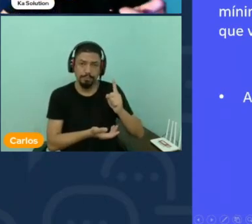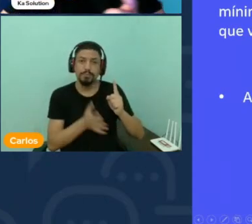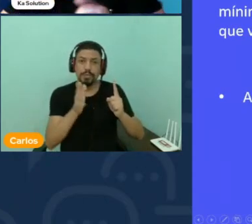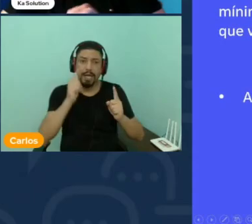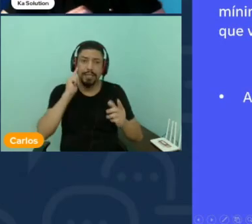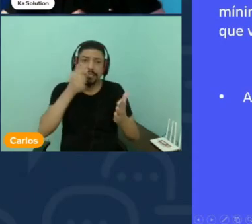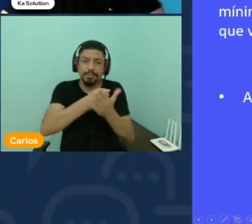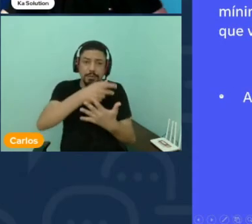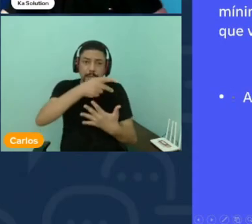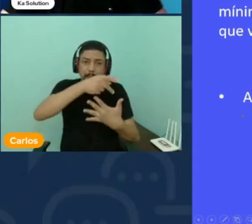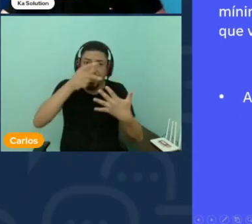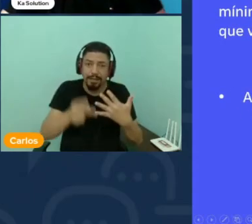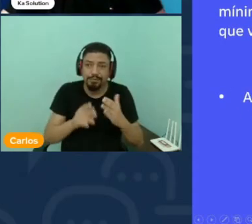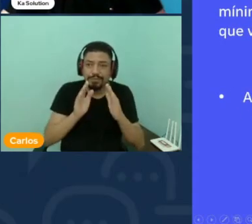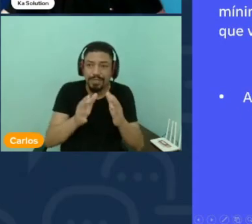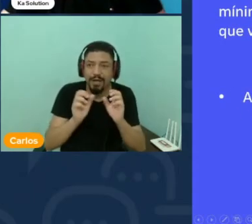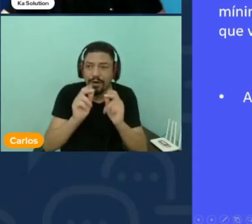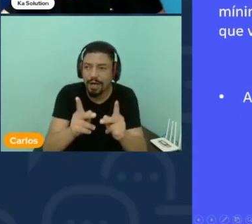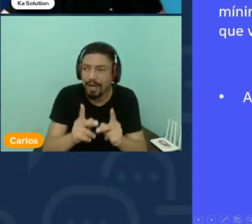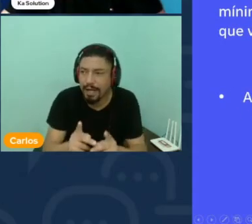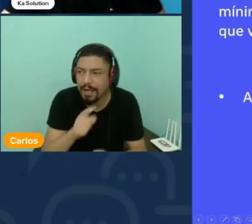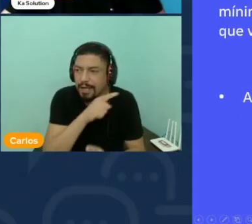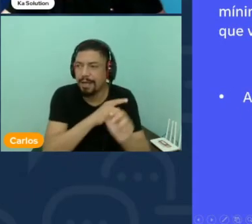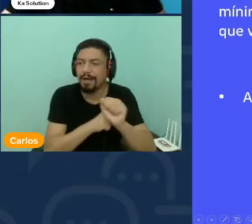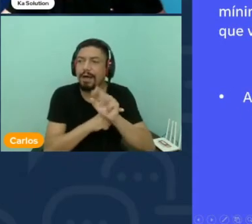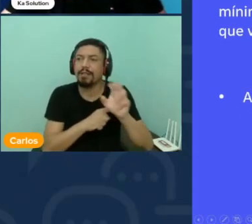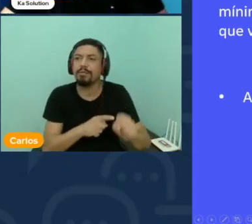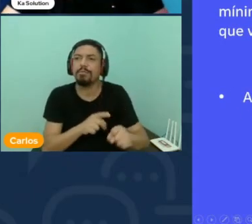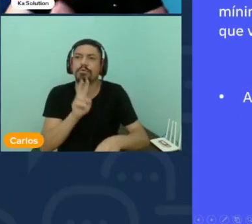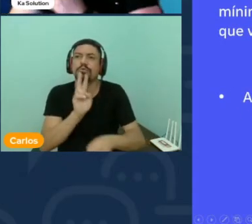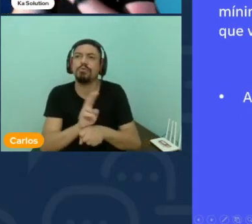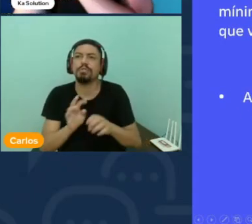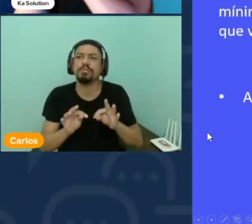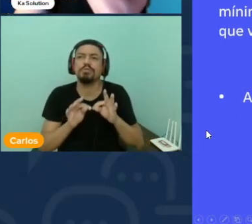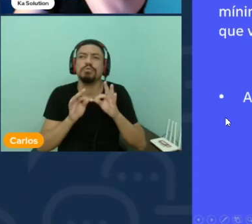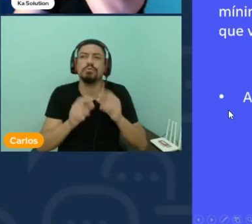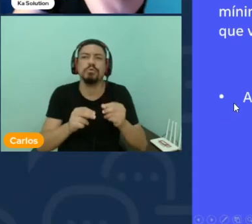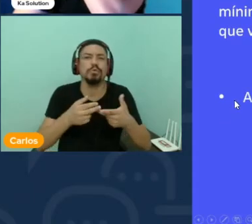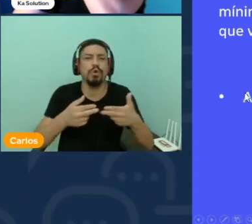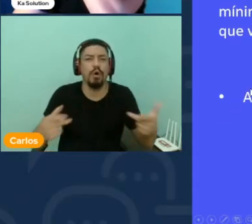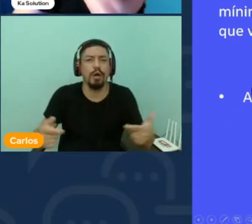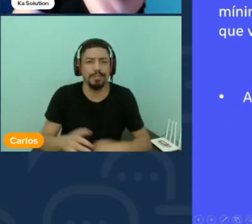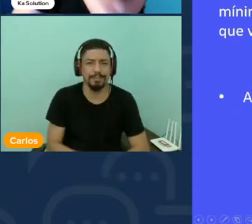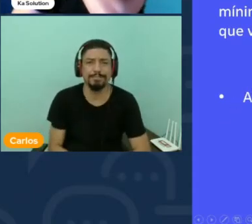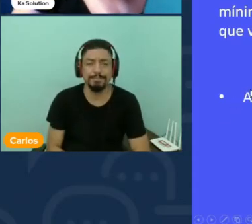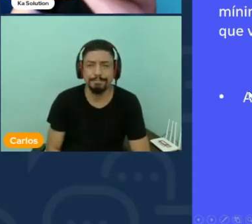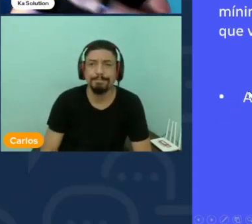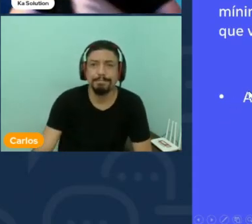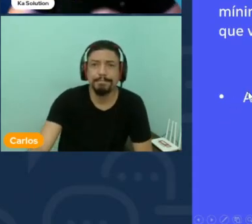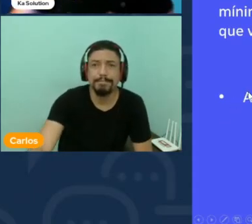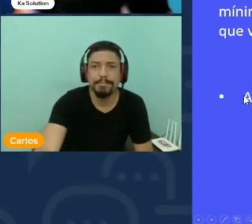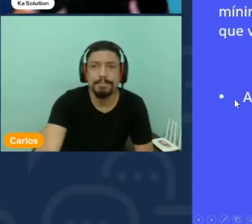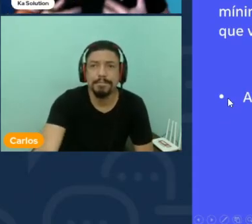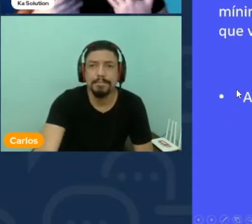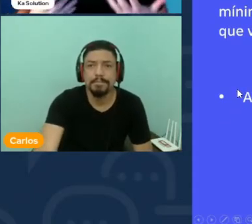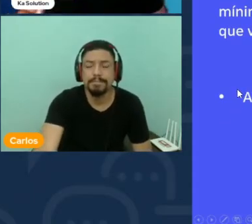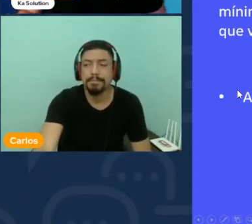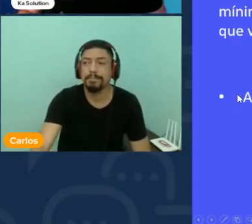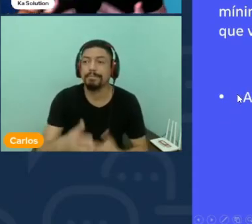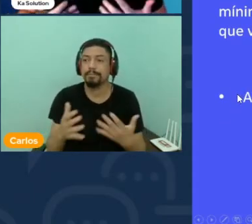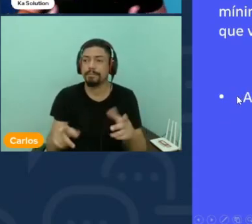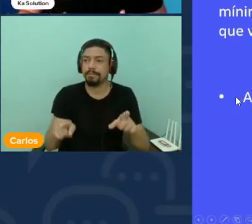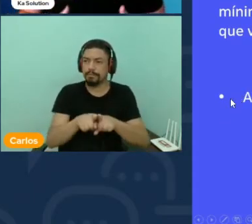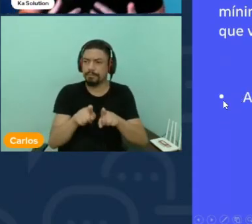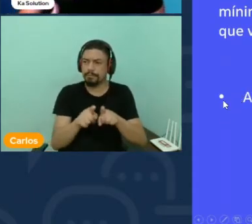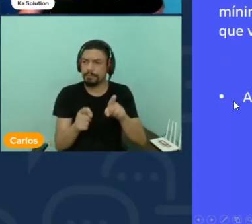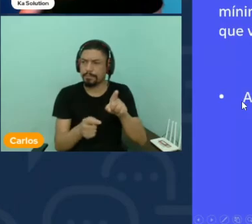definidos os parâmetros, pessoal, a AWS cuida de todo o resto para mim. Então, eu estou também